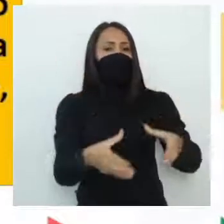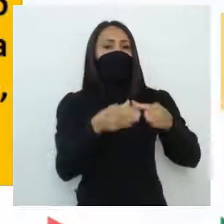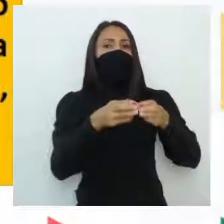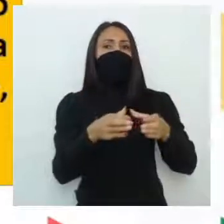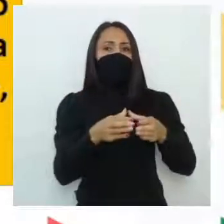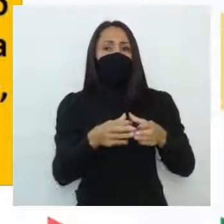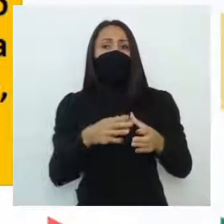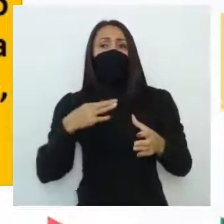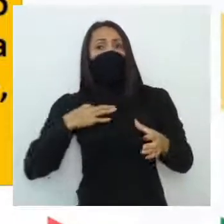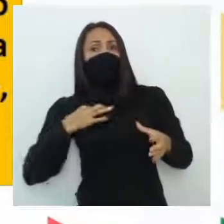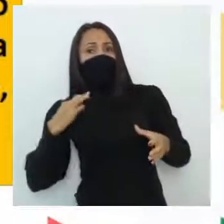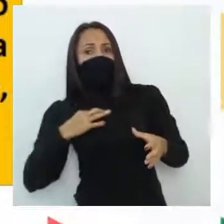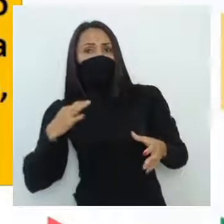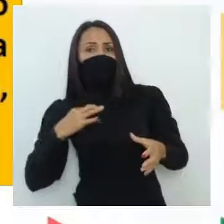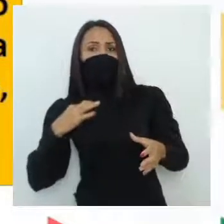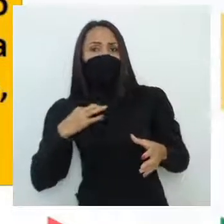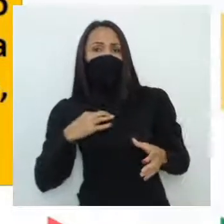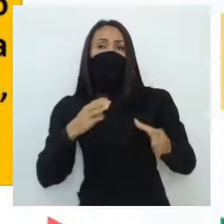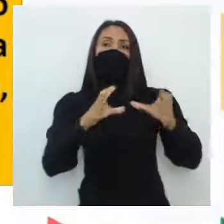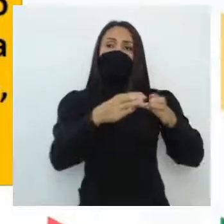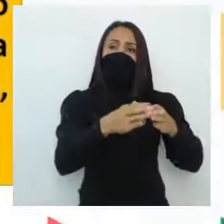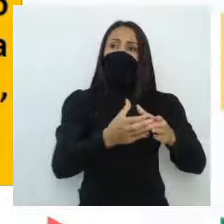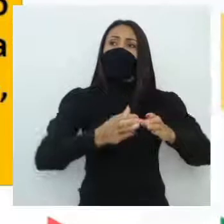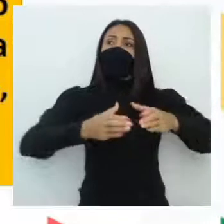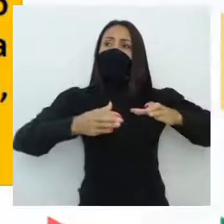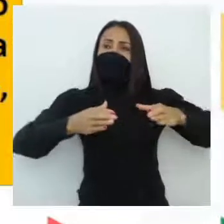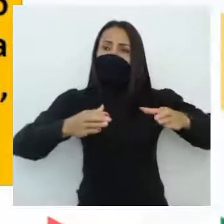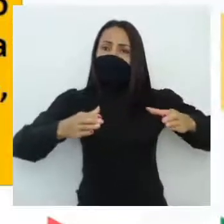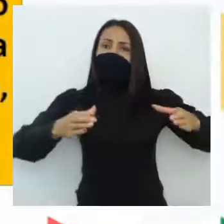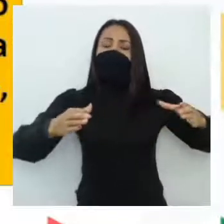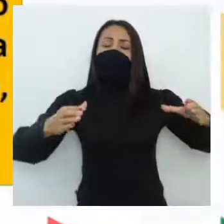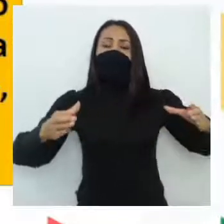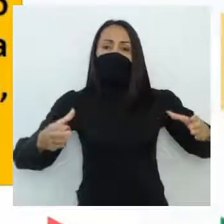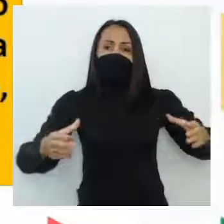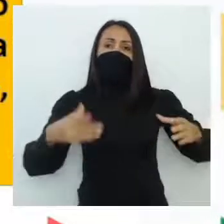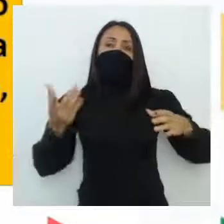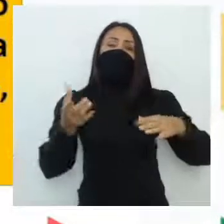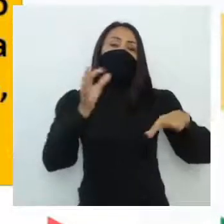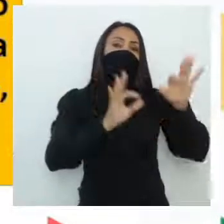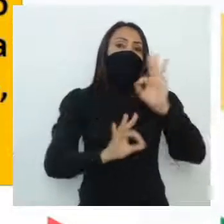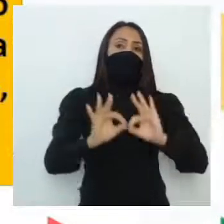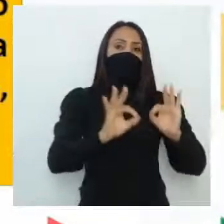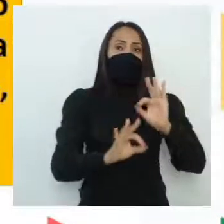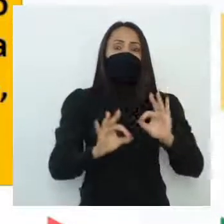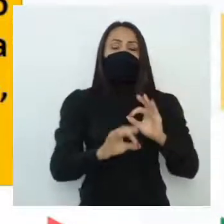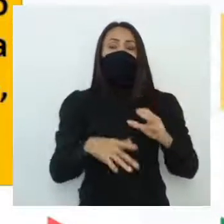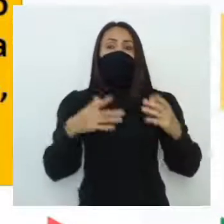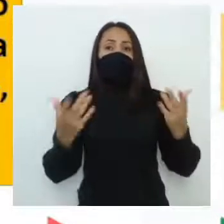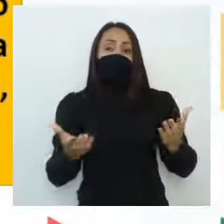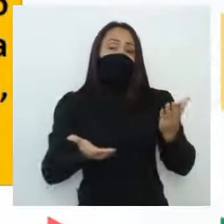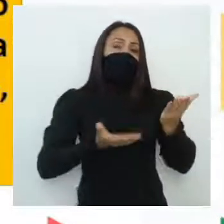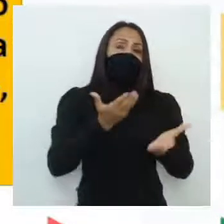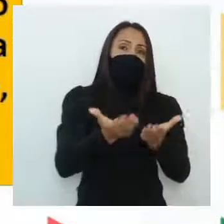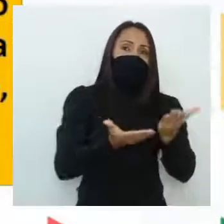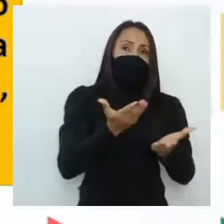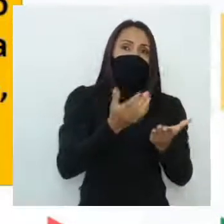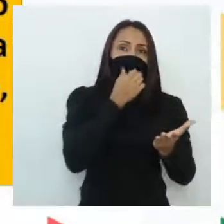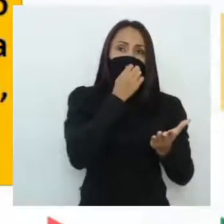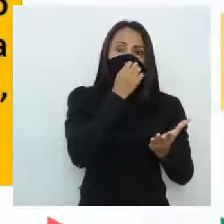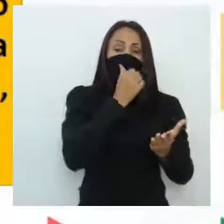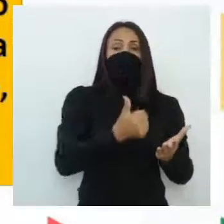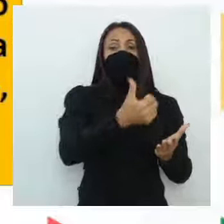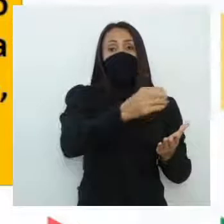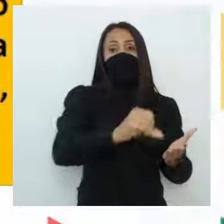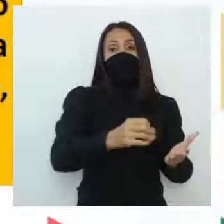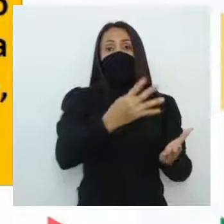também foram se ajuntando, foram aumentando até formar as missionárias da Caridade. E em 49,